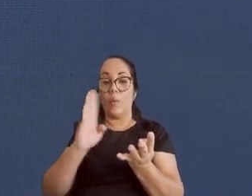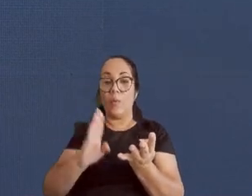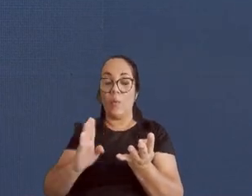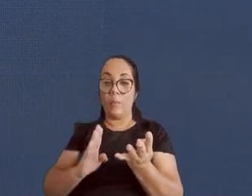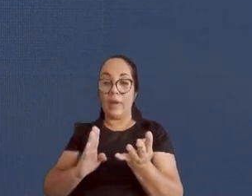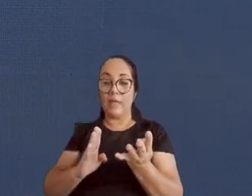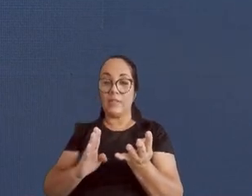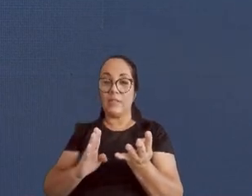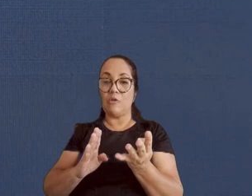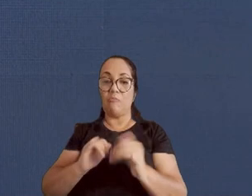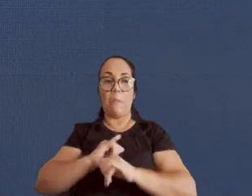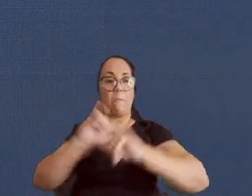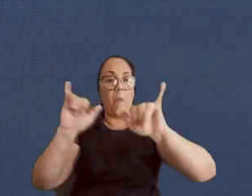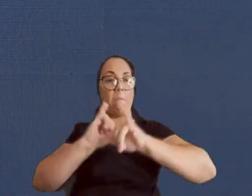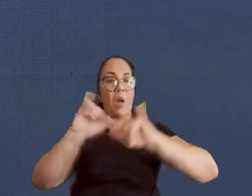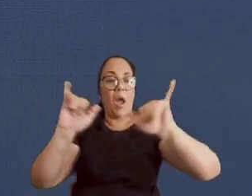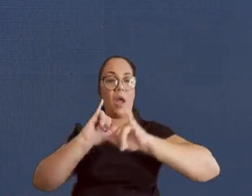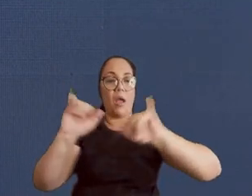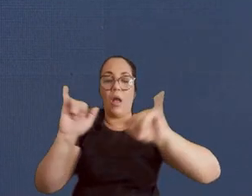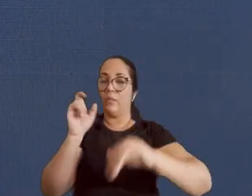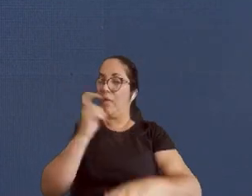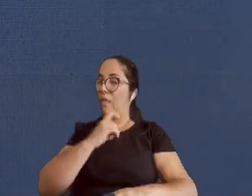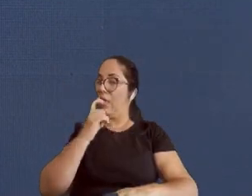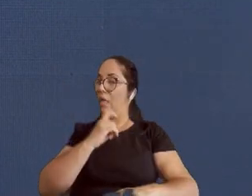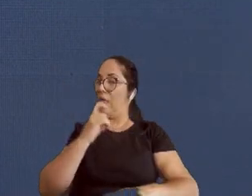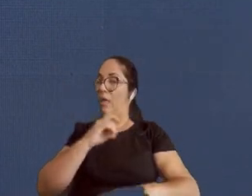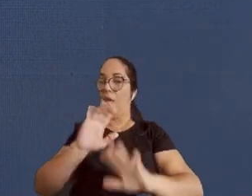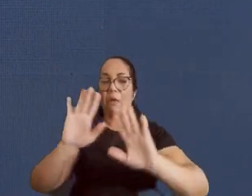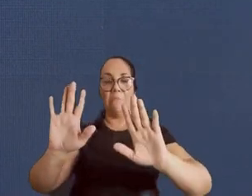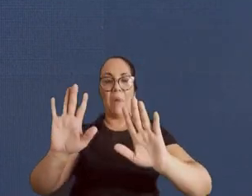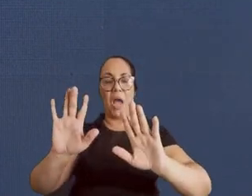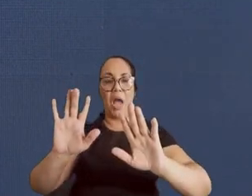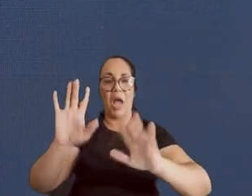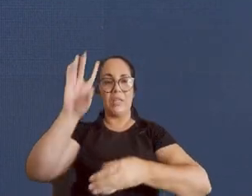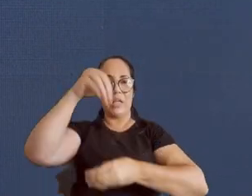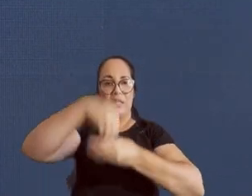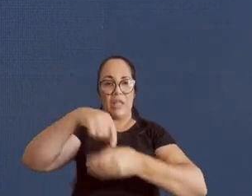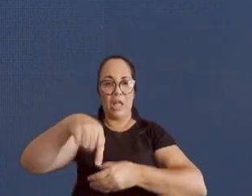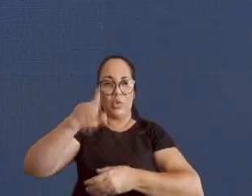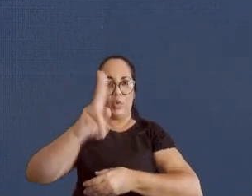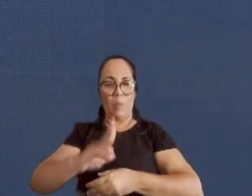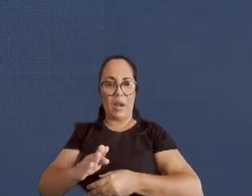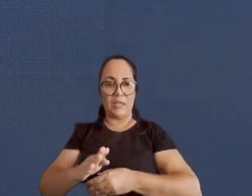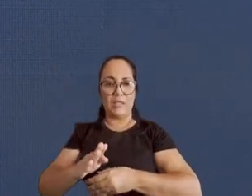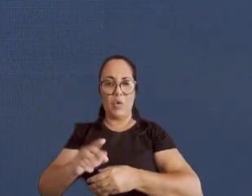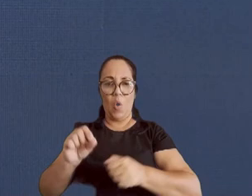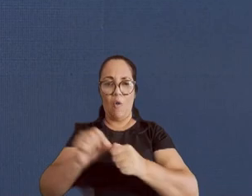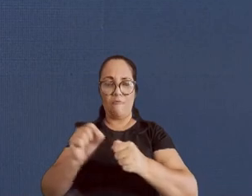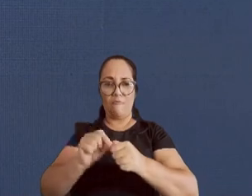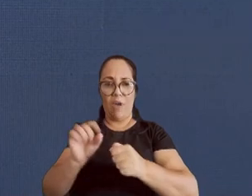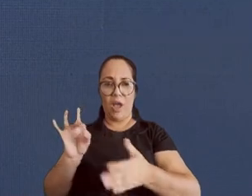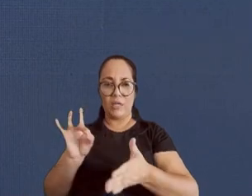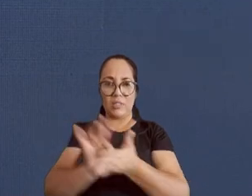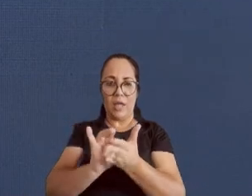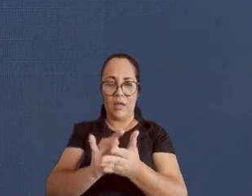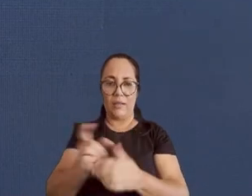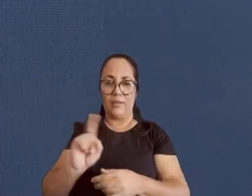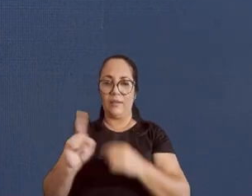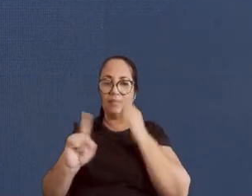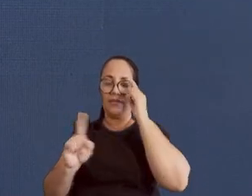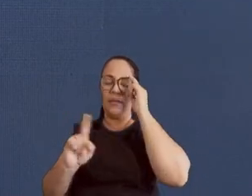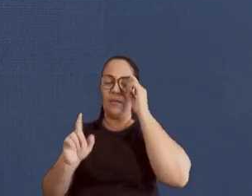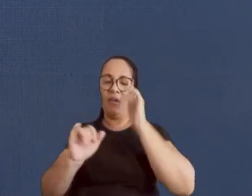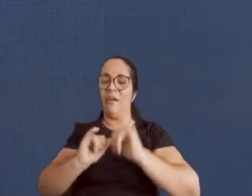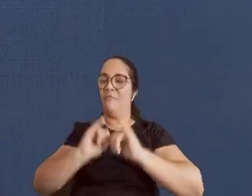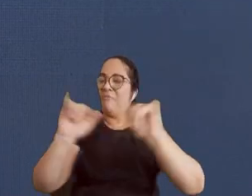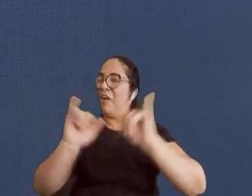né e faz muito mal da porteira para fora é muito eficiente dentro da fazenda e a gente é pouco